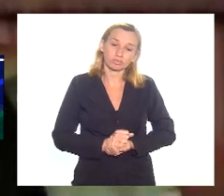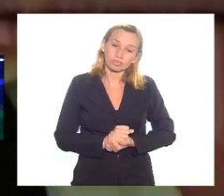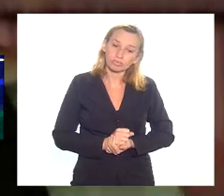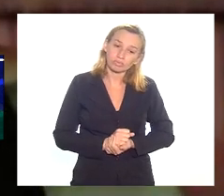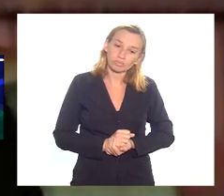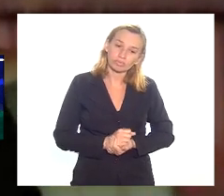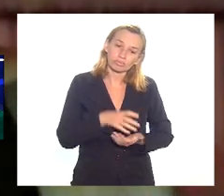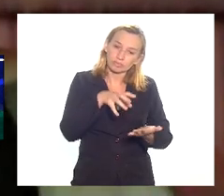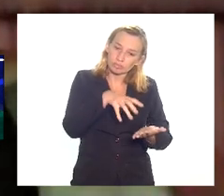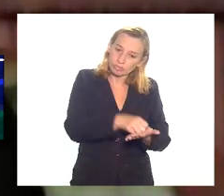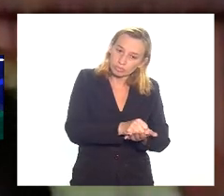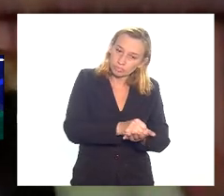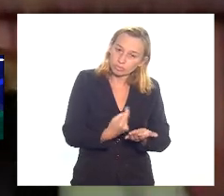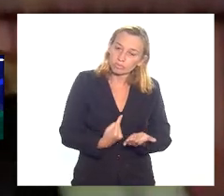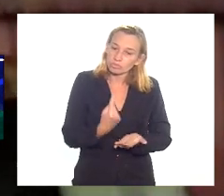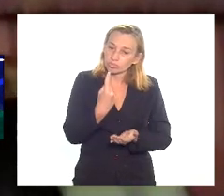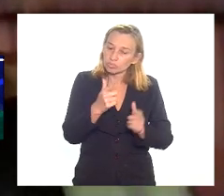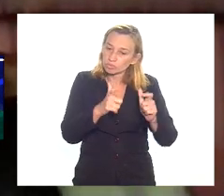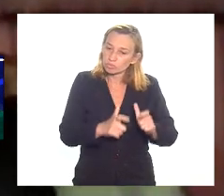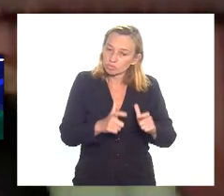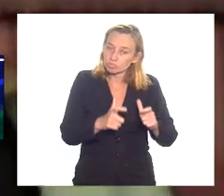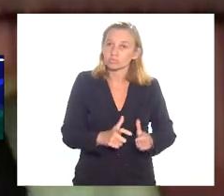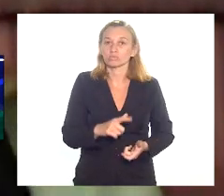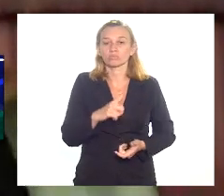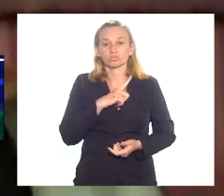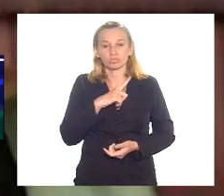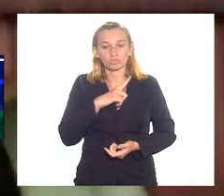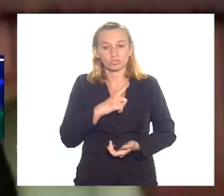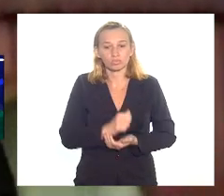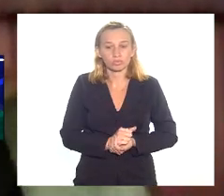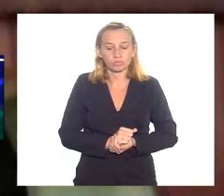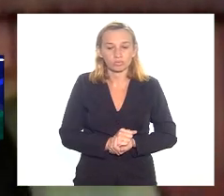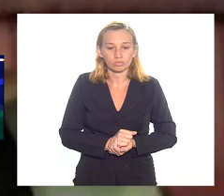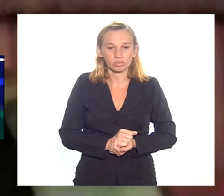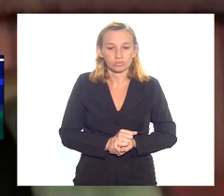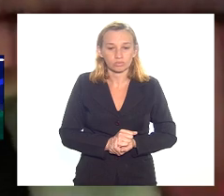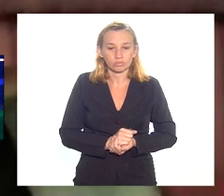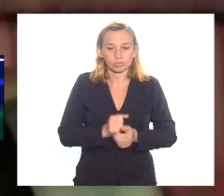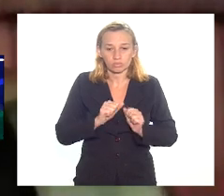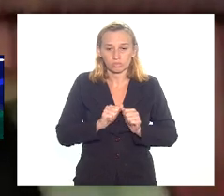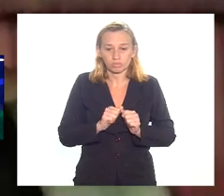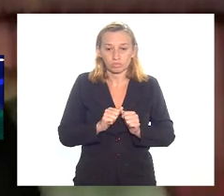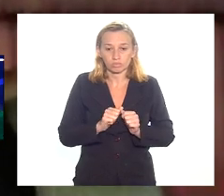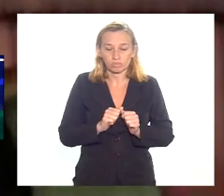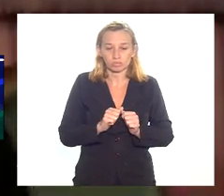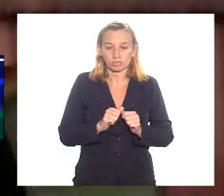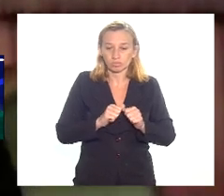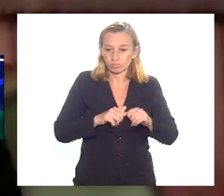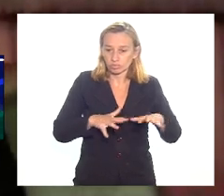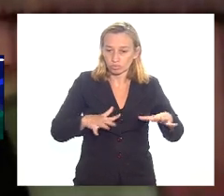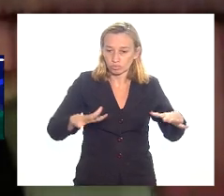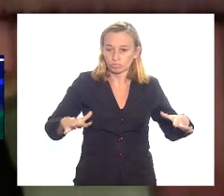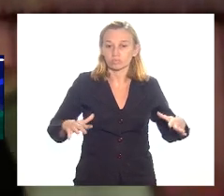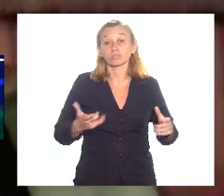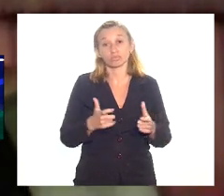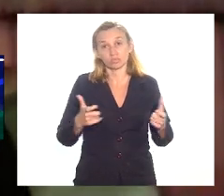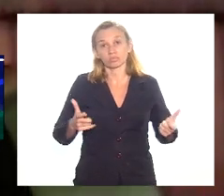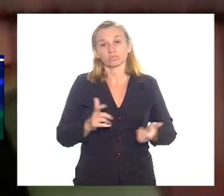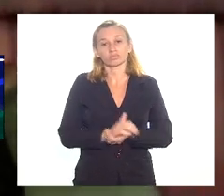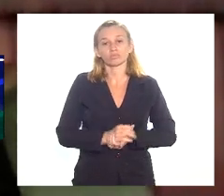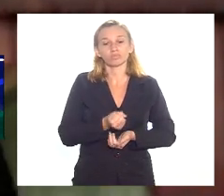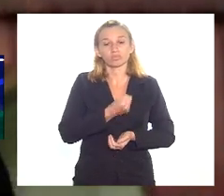sejam registrados numa única fonte ainda tem, né, um espraiamento muito grande, uma pulverização muito grande